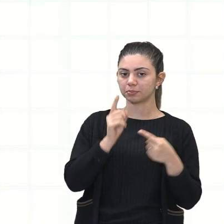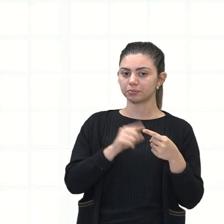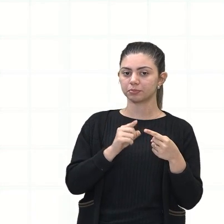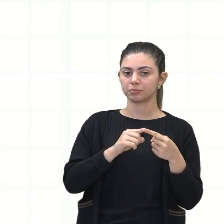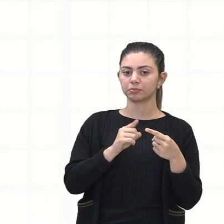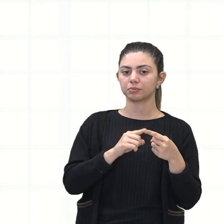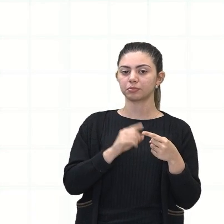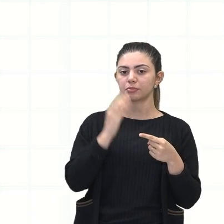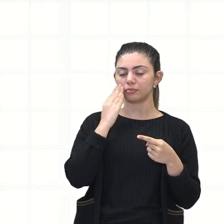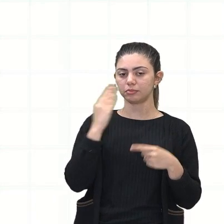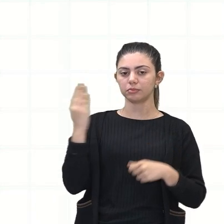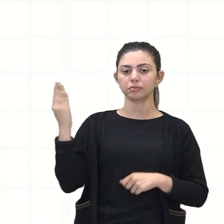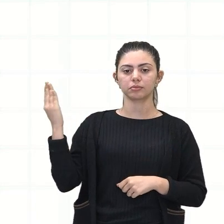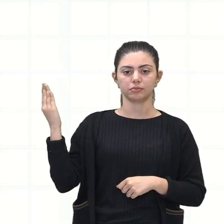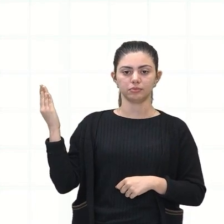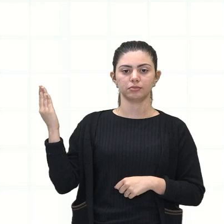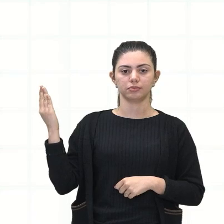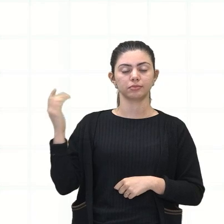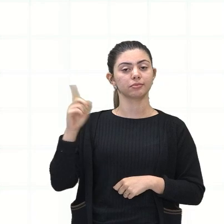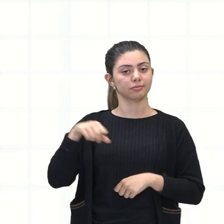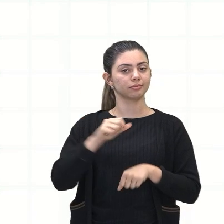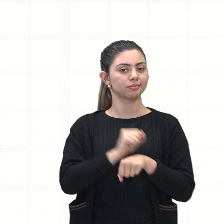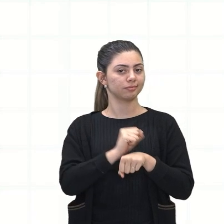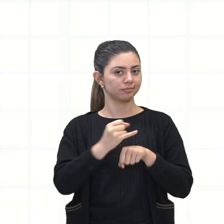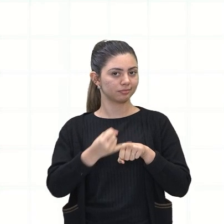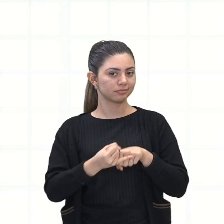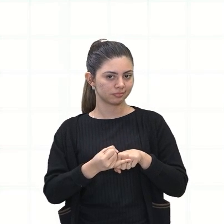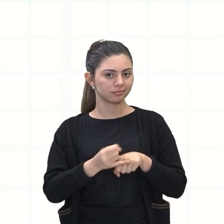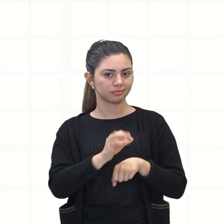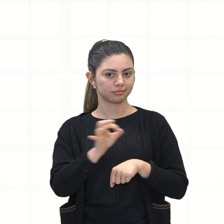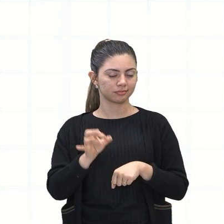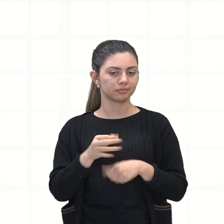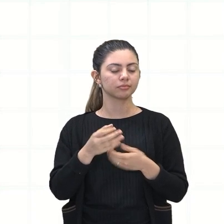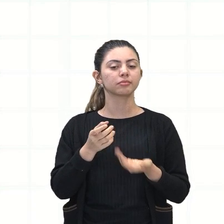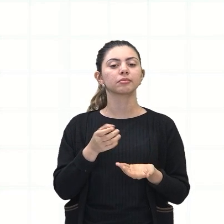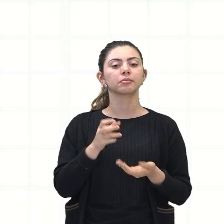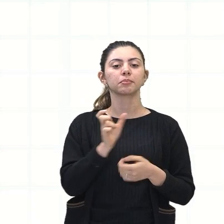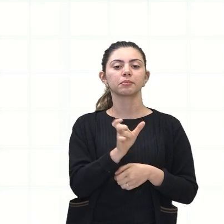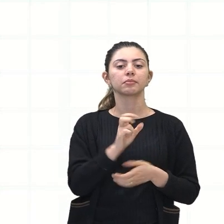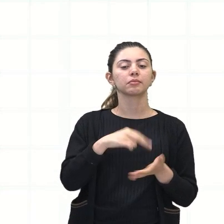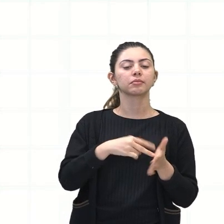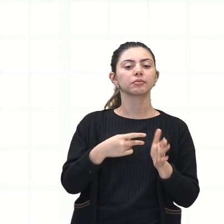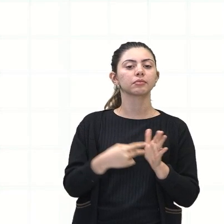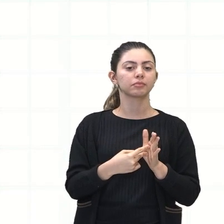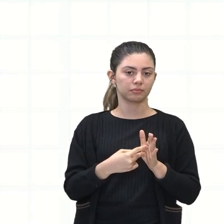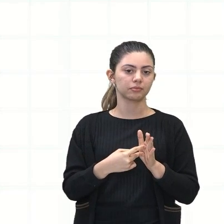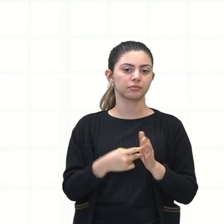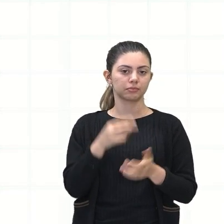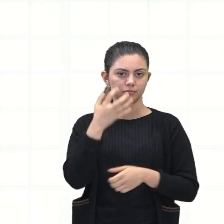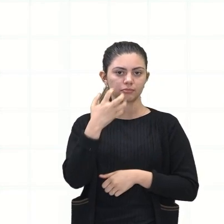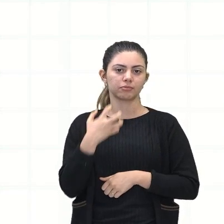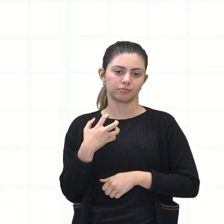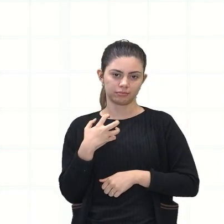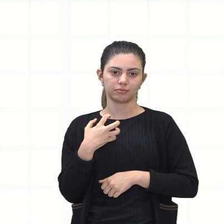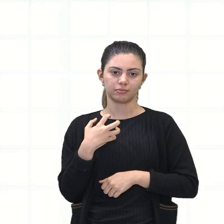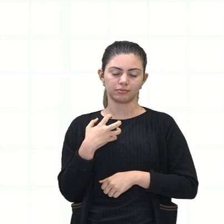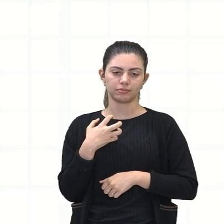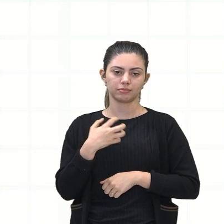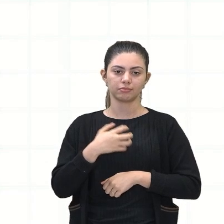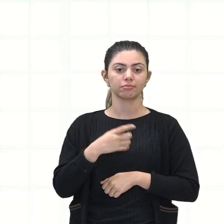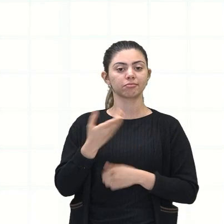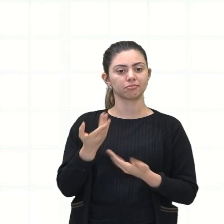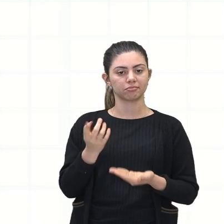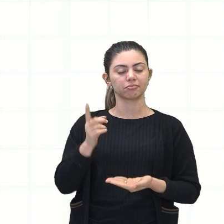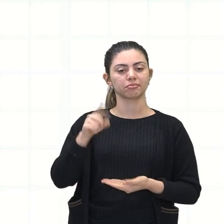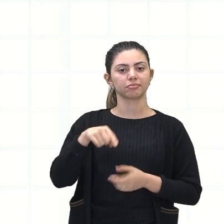serious. Serious é um adjetivo, né? E significa sério. É um